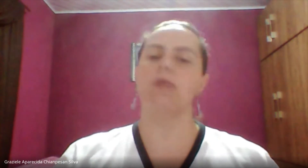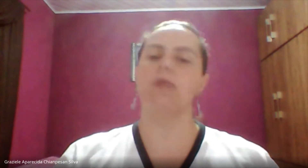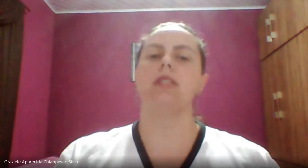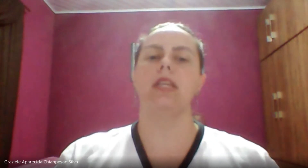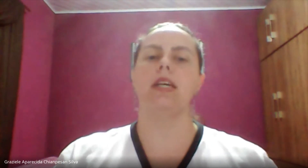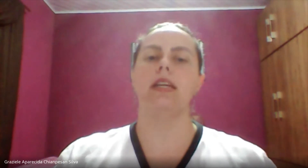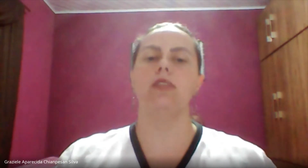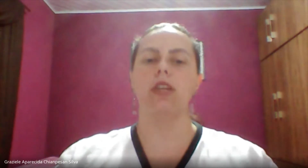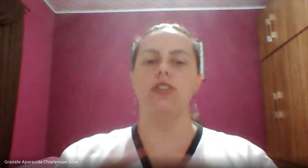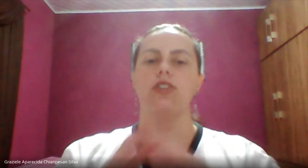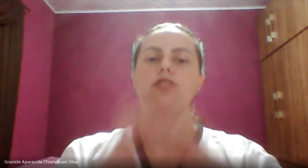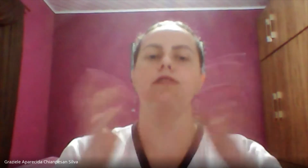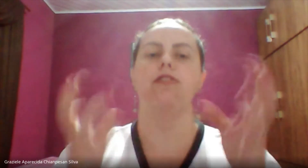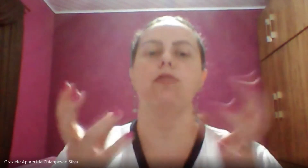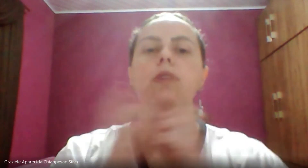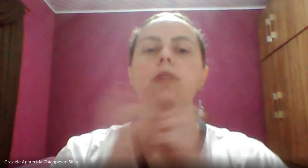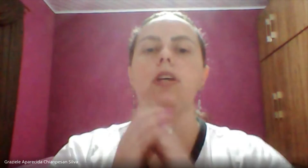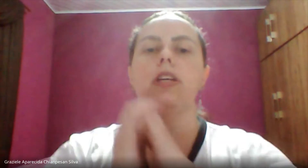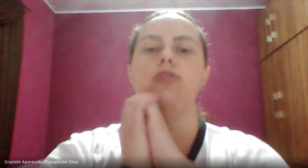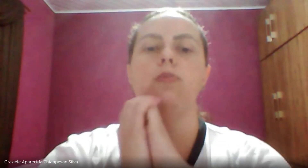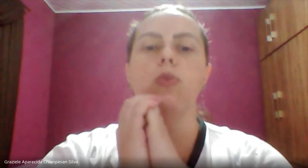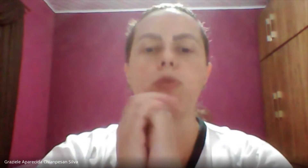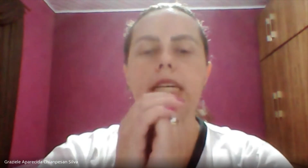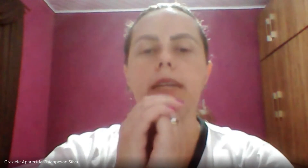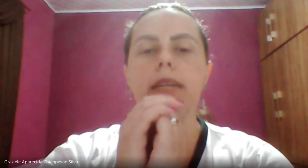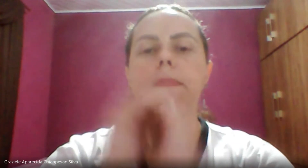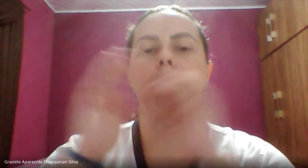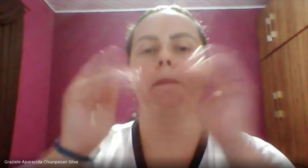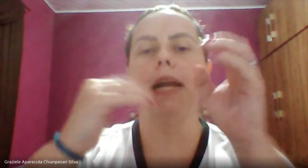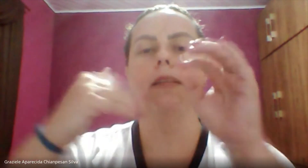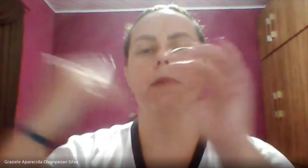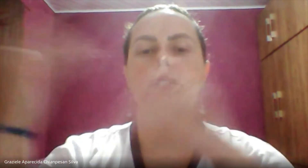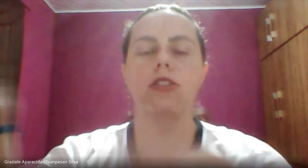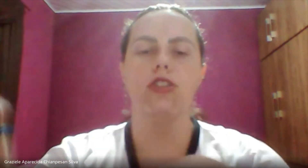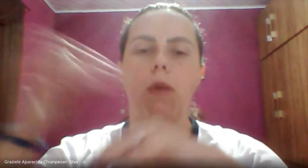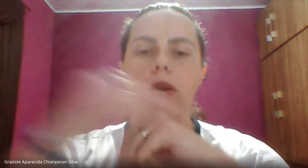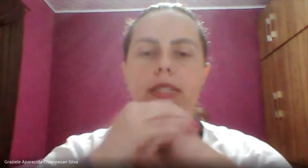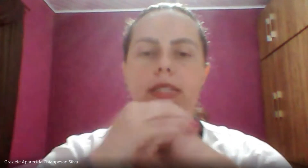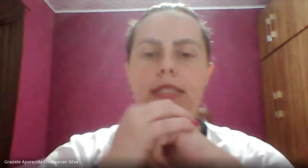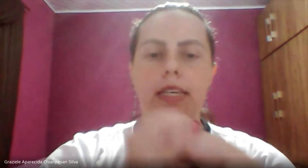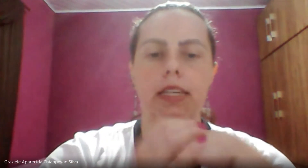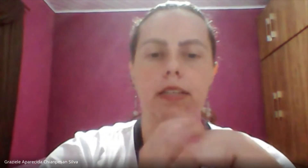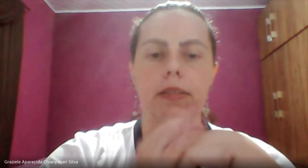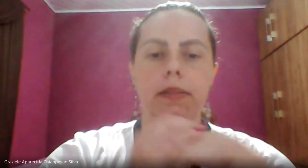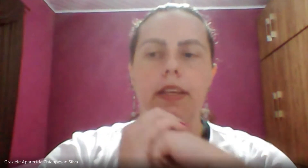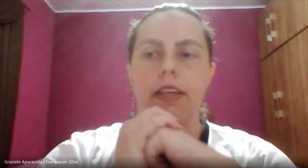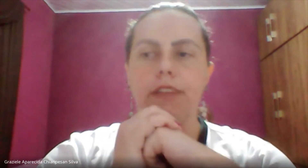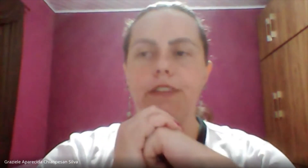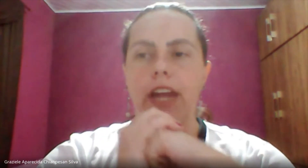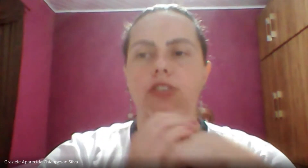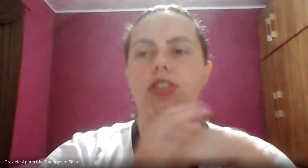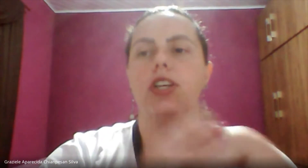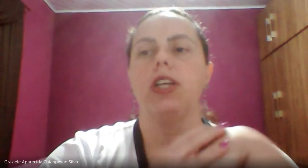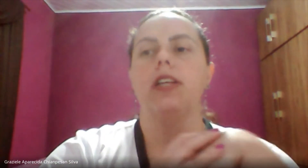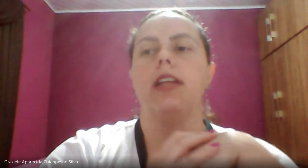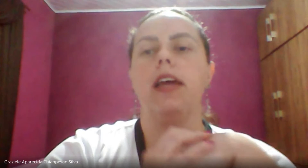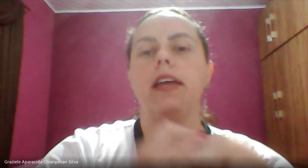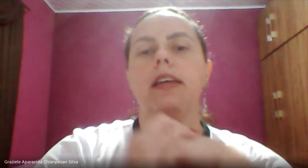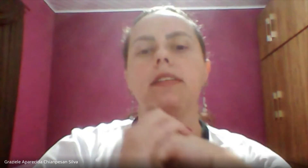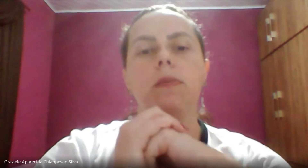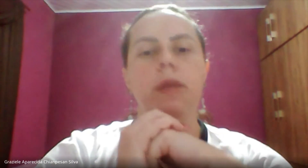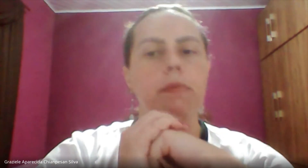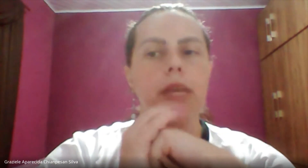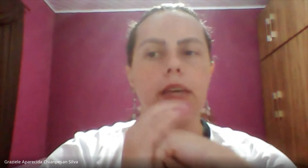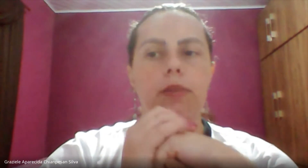uma revisãozinha aí do que a gente viu de música, para que depois a gente possa seguir em frente,